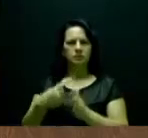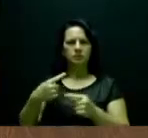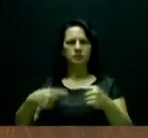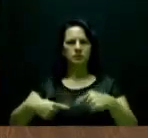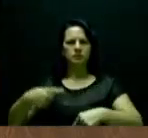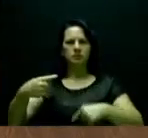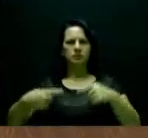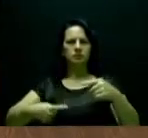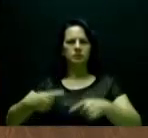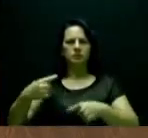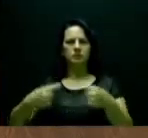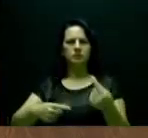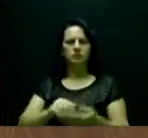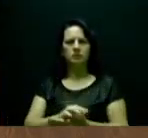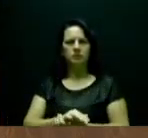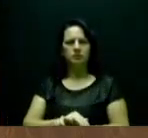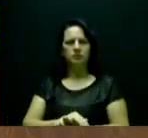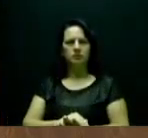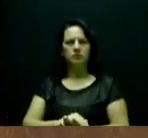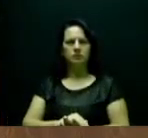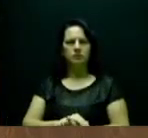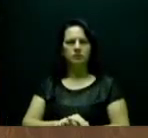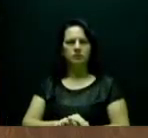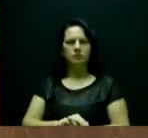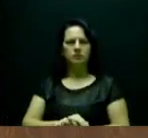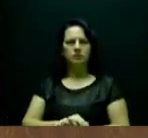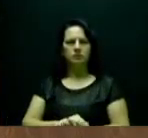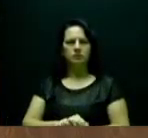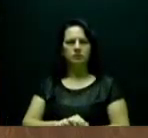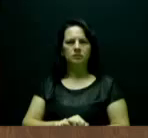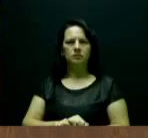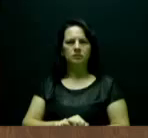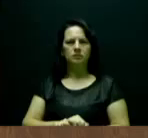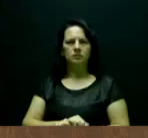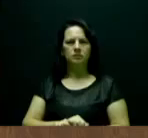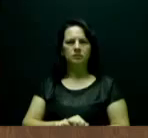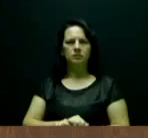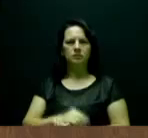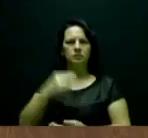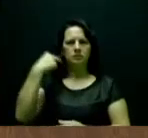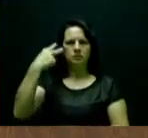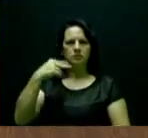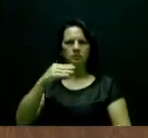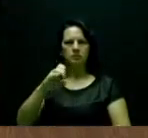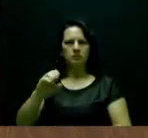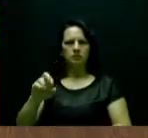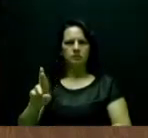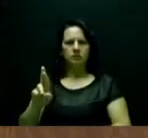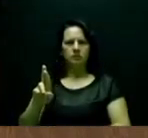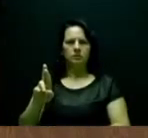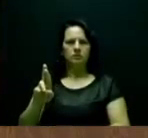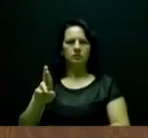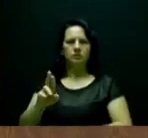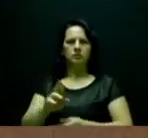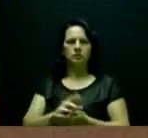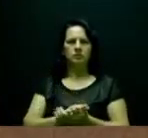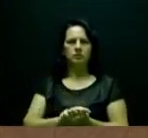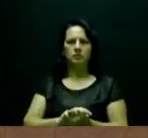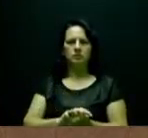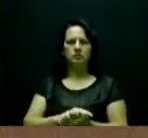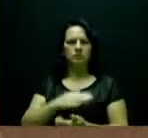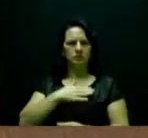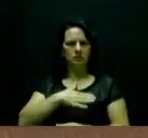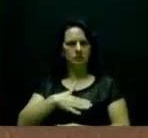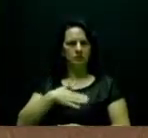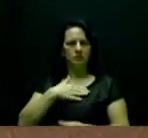primeira discussão. Questão de ordem, presidente. Questão de ordem do vereador César Silva Nascimento.